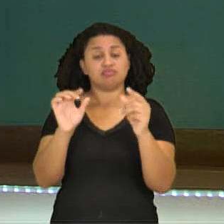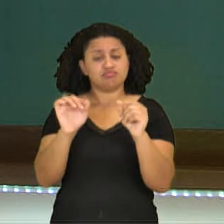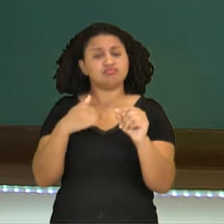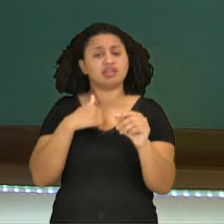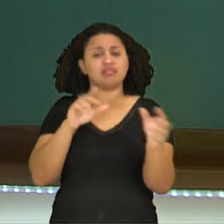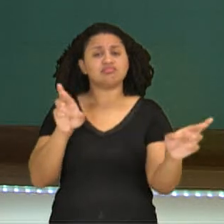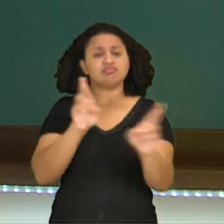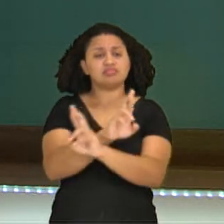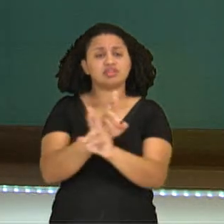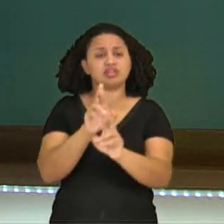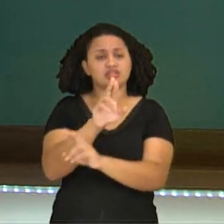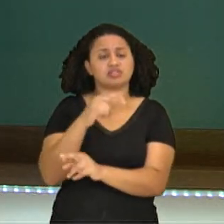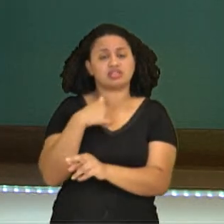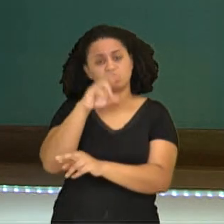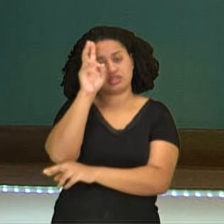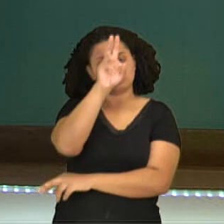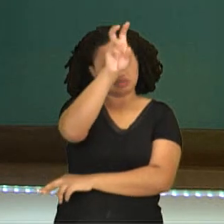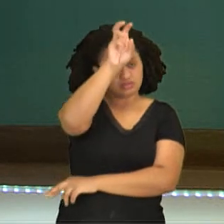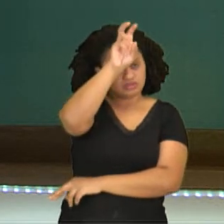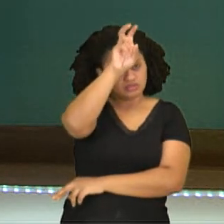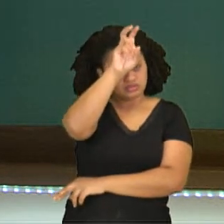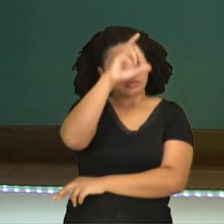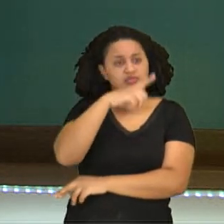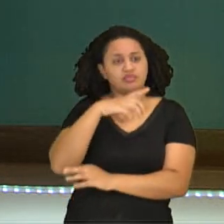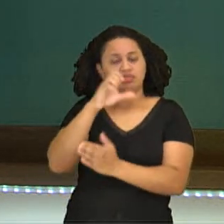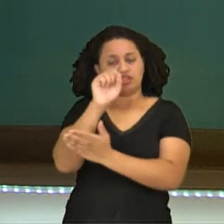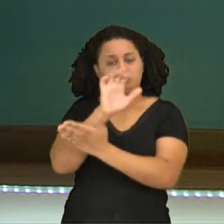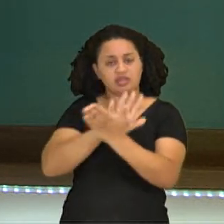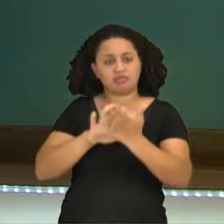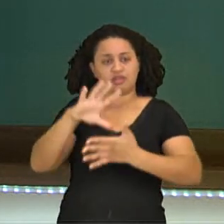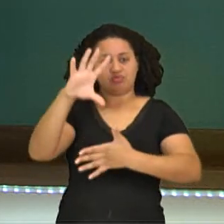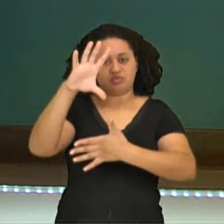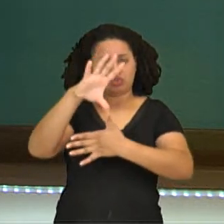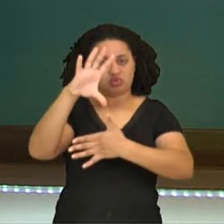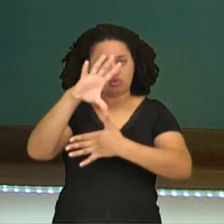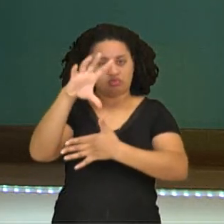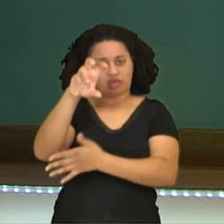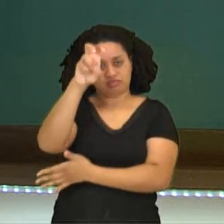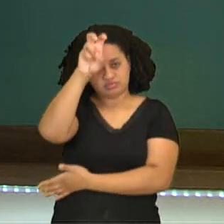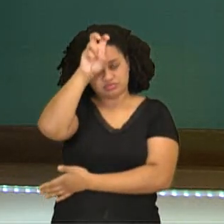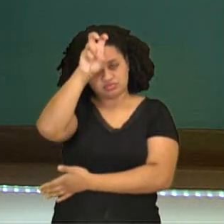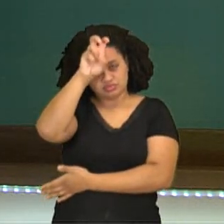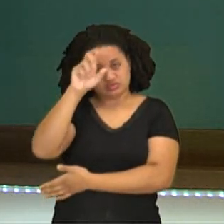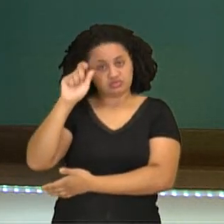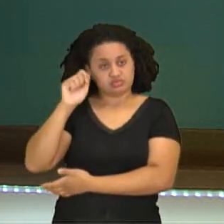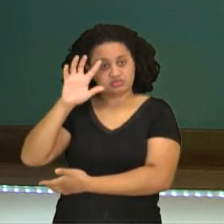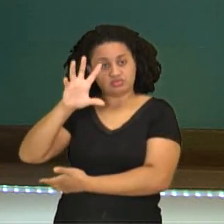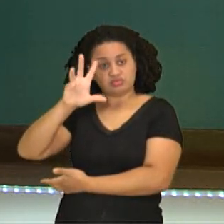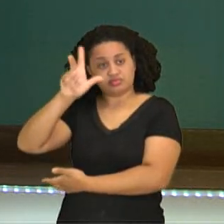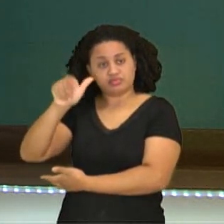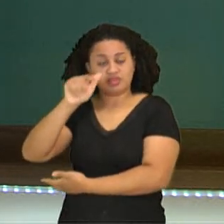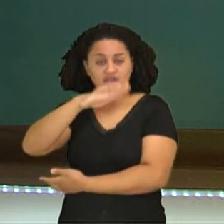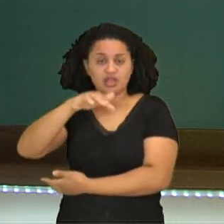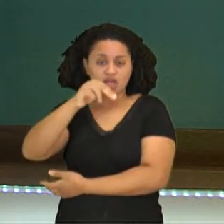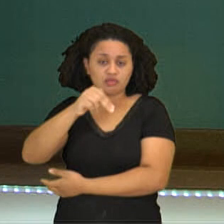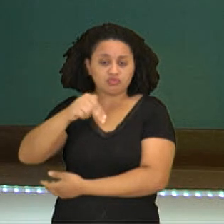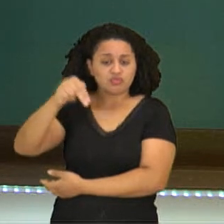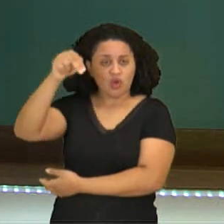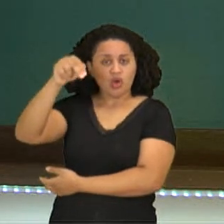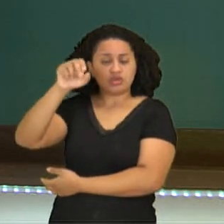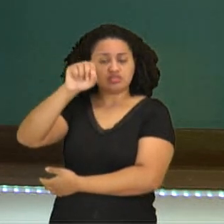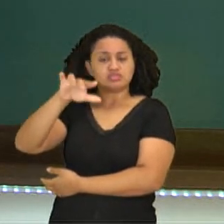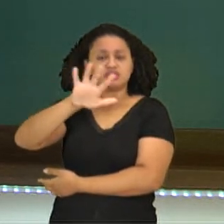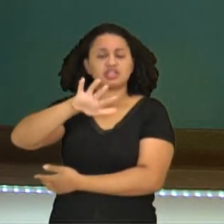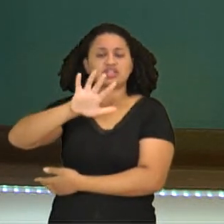extremamente ligada à do Egito. Aqui vocês têm uma imagem do mapa do Egito, da África, norte do